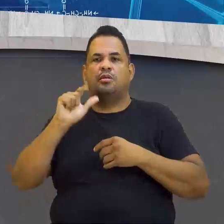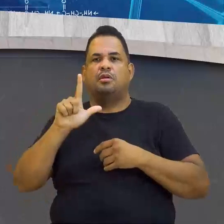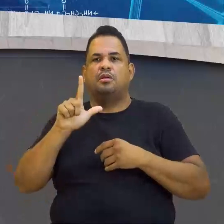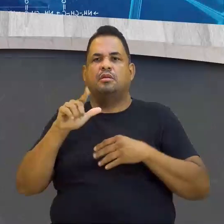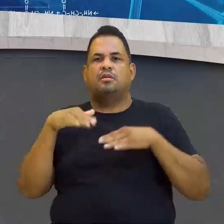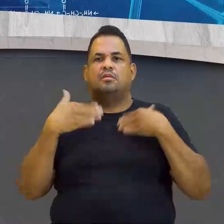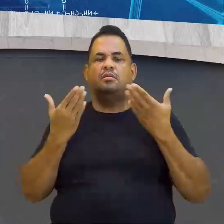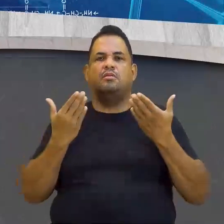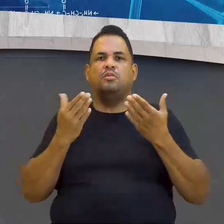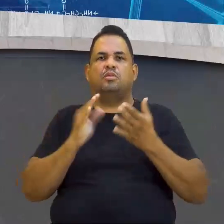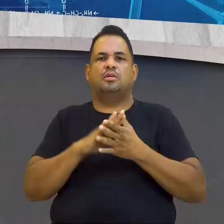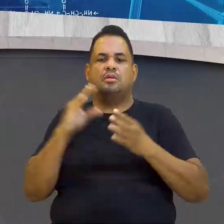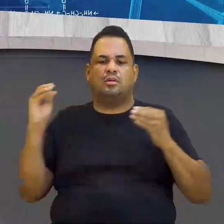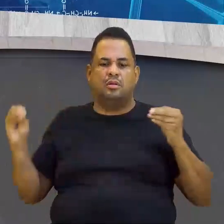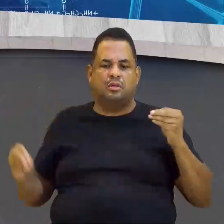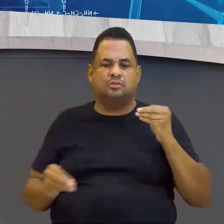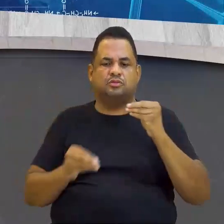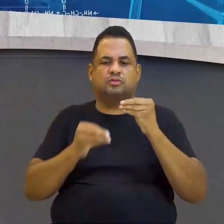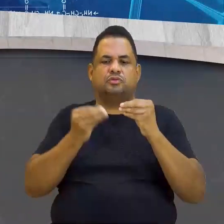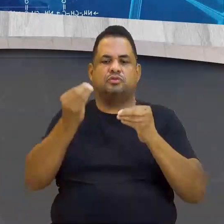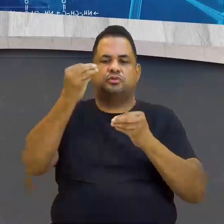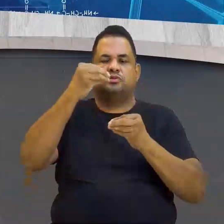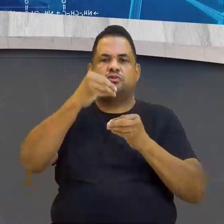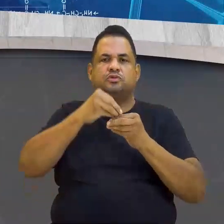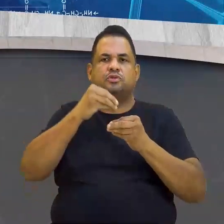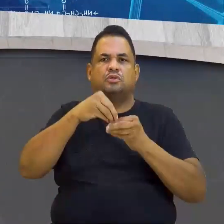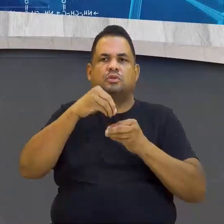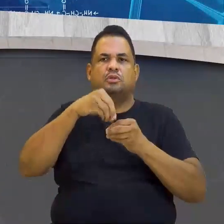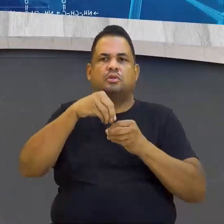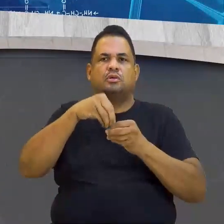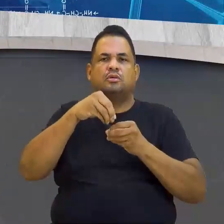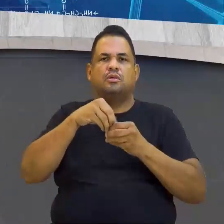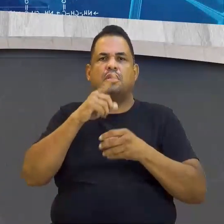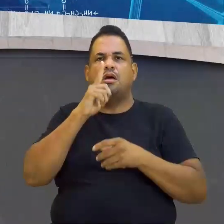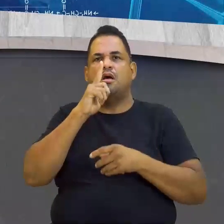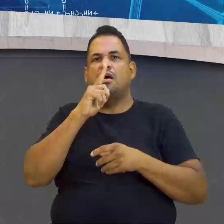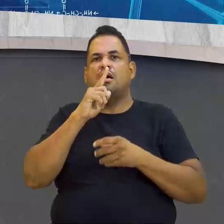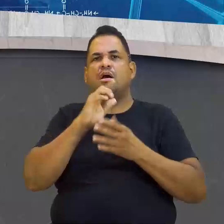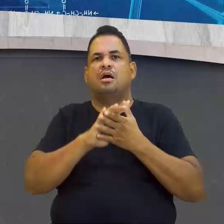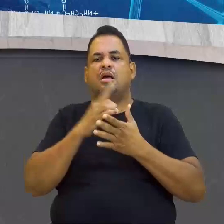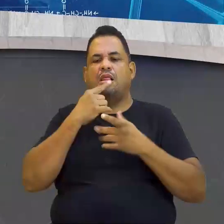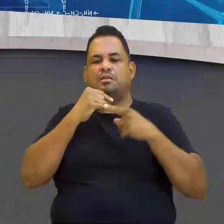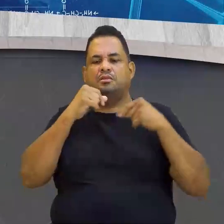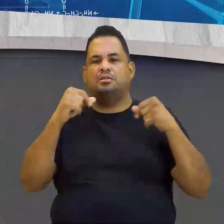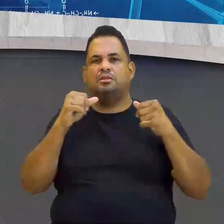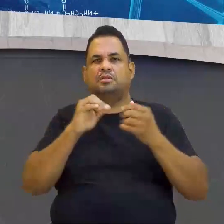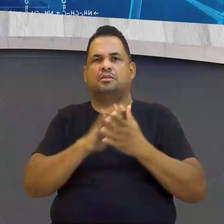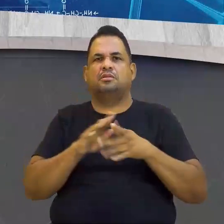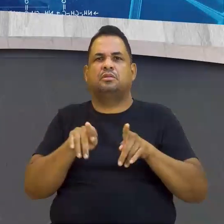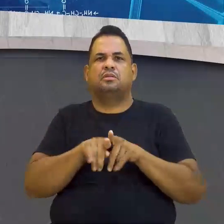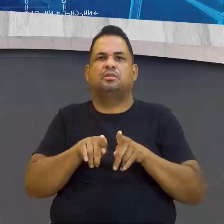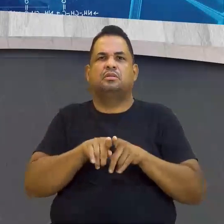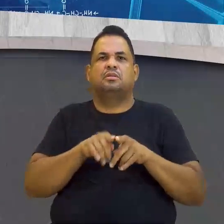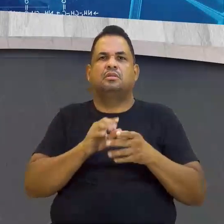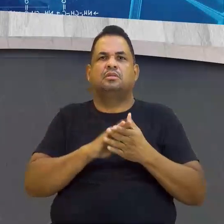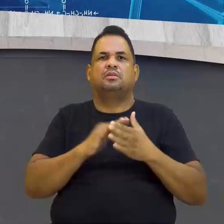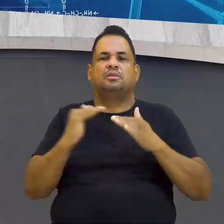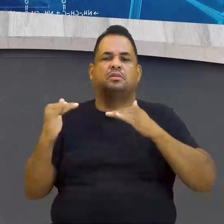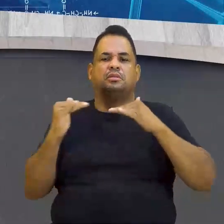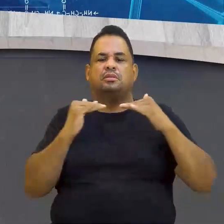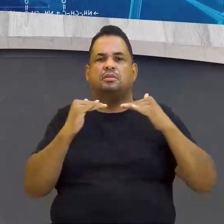a gente adiciona sal, o cloreto de sódio na água, tanto a densidade da água quanto a do sal ela